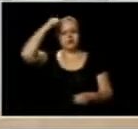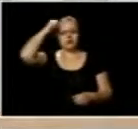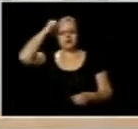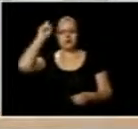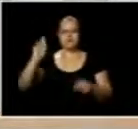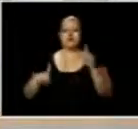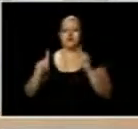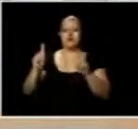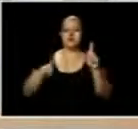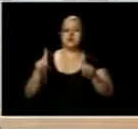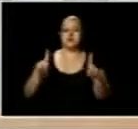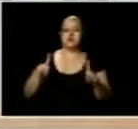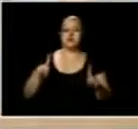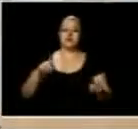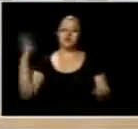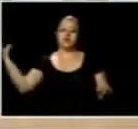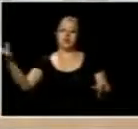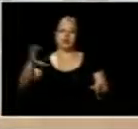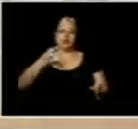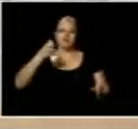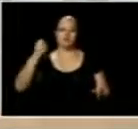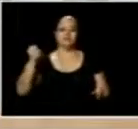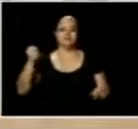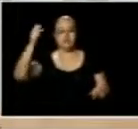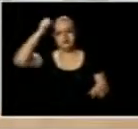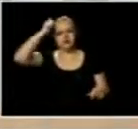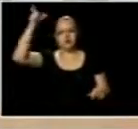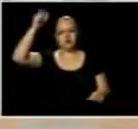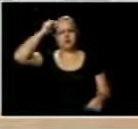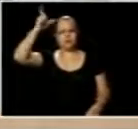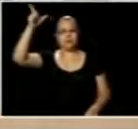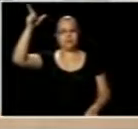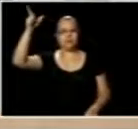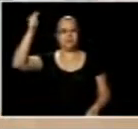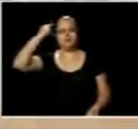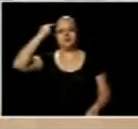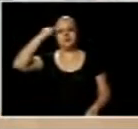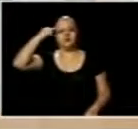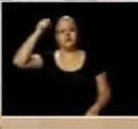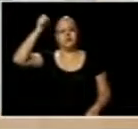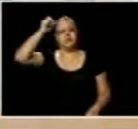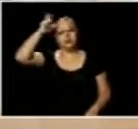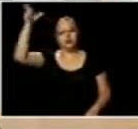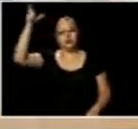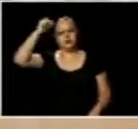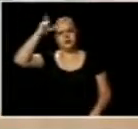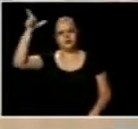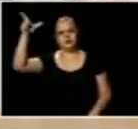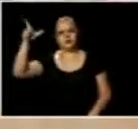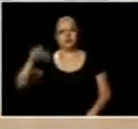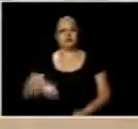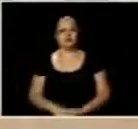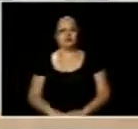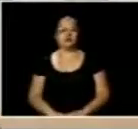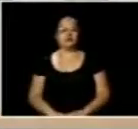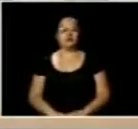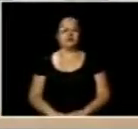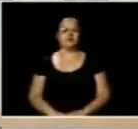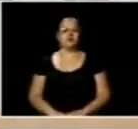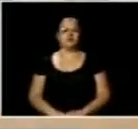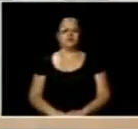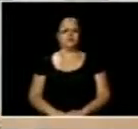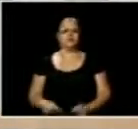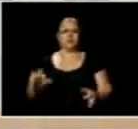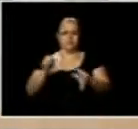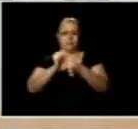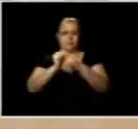no município de Taubaté. É triste nós olharmos para a cidade e ver que a cidade, dia a dia, ela se desfaz esse elo cultural com a